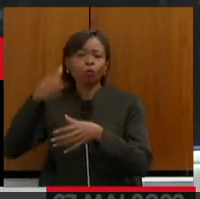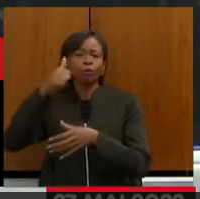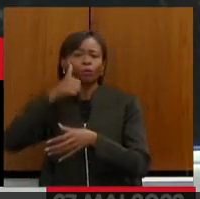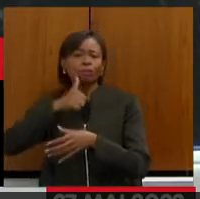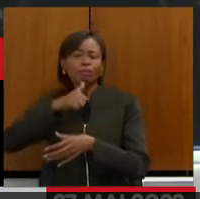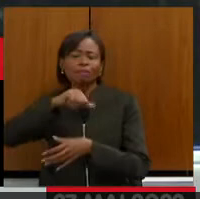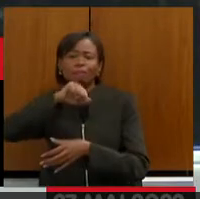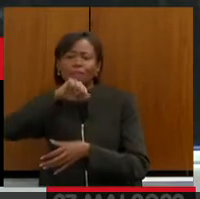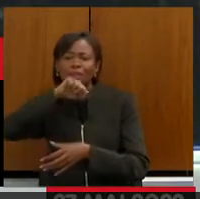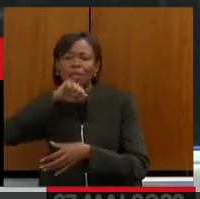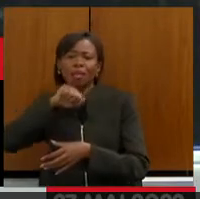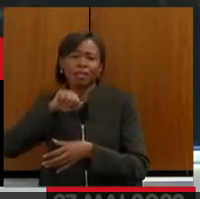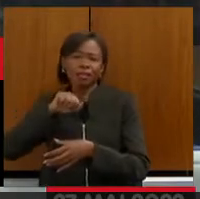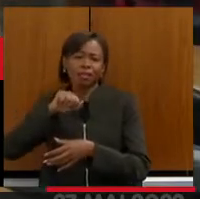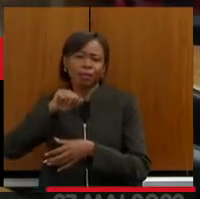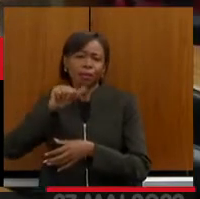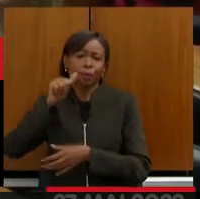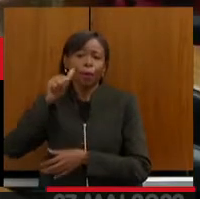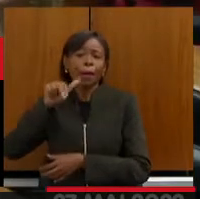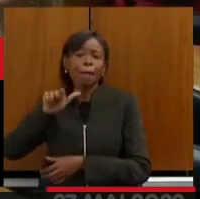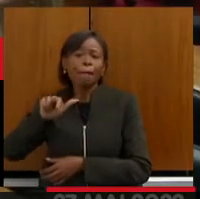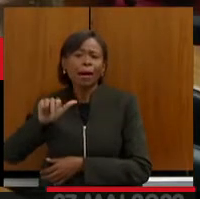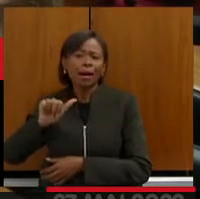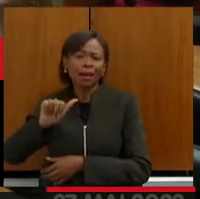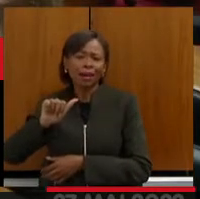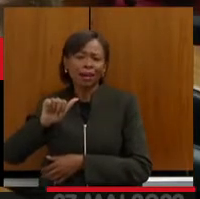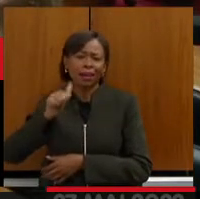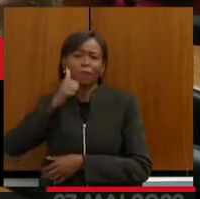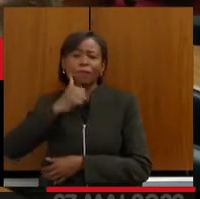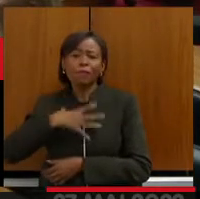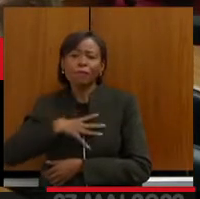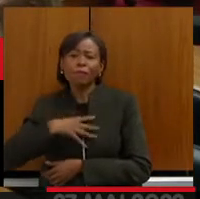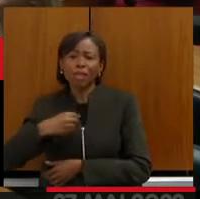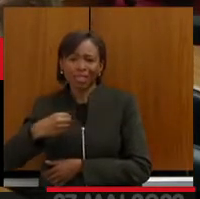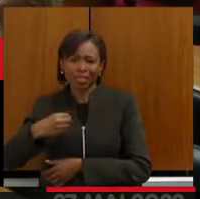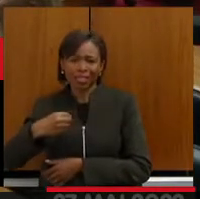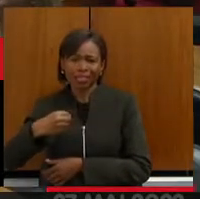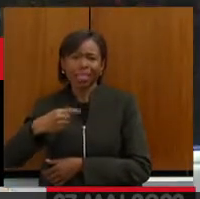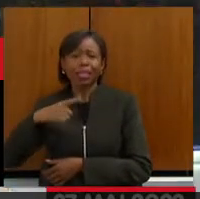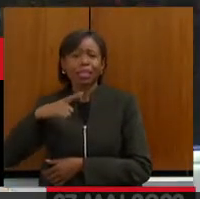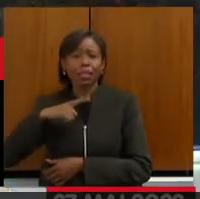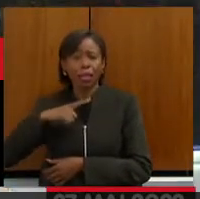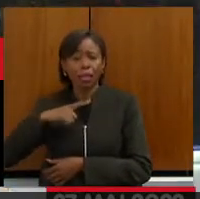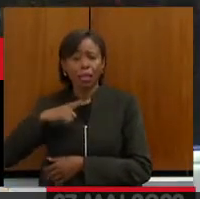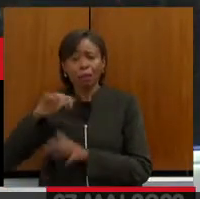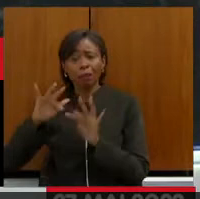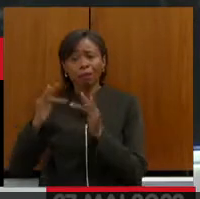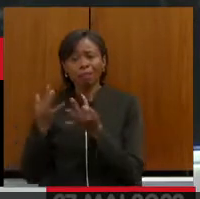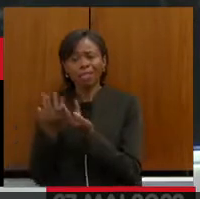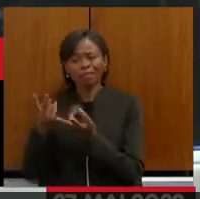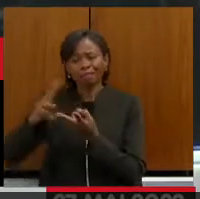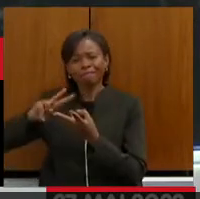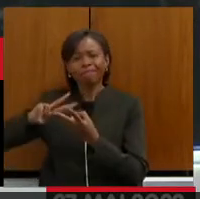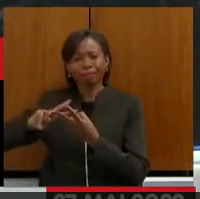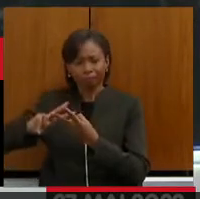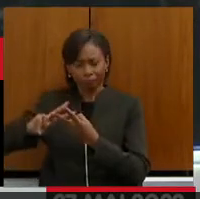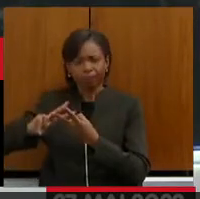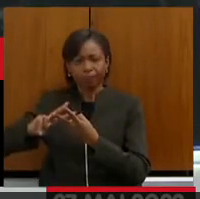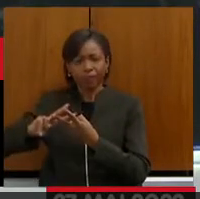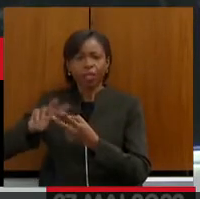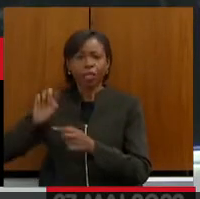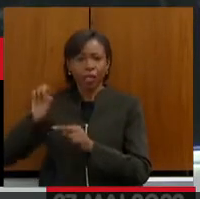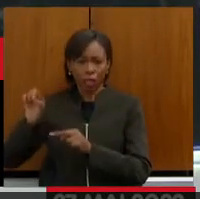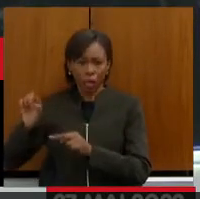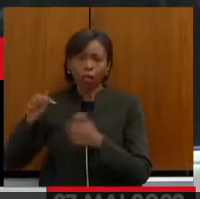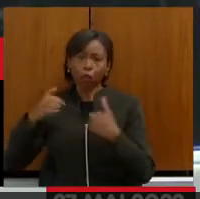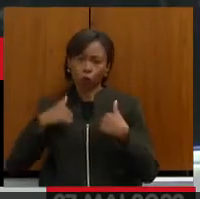as irmãs as filhas de mulheres também privadas de liberdade tão seguimos juntas com quem pode